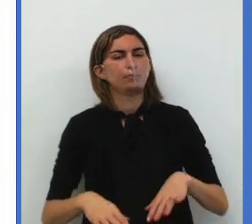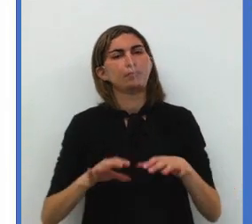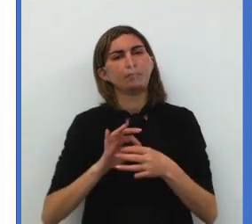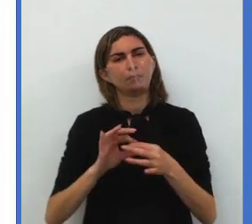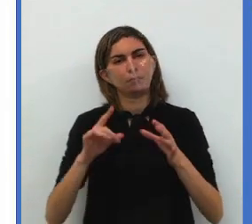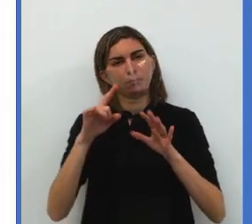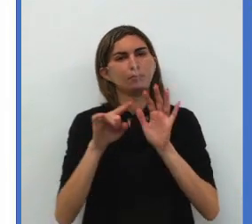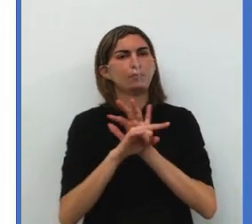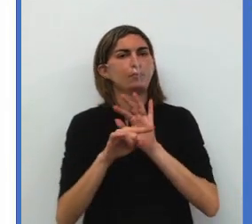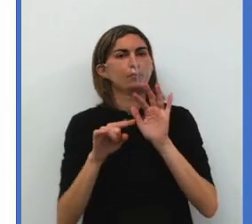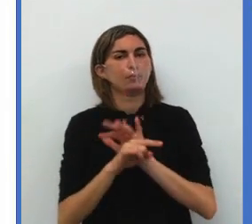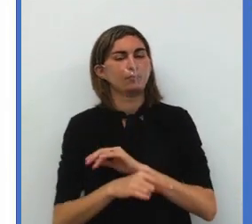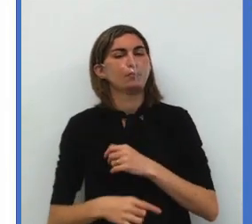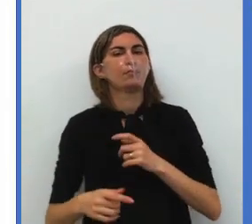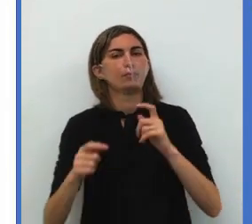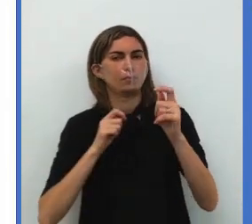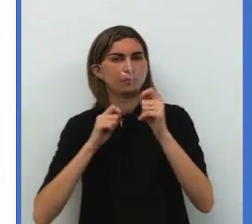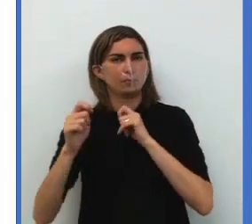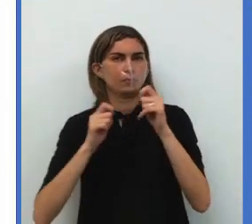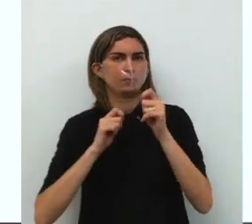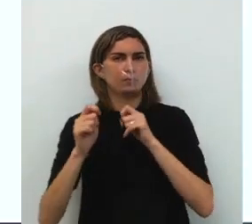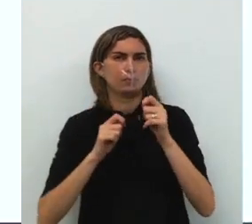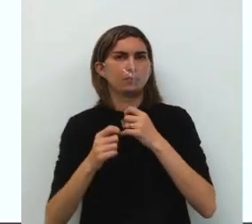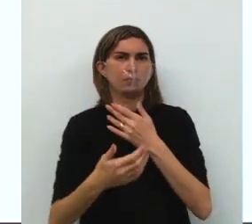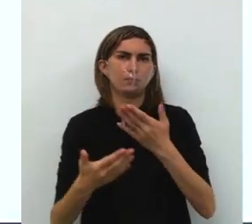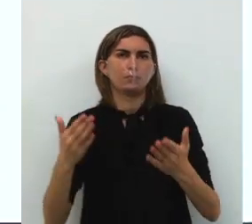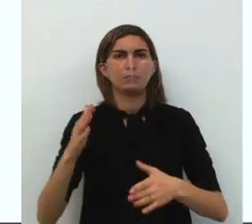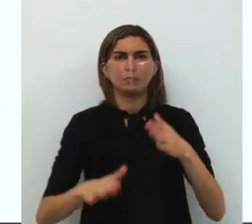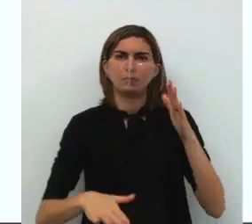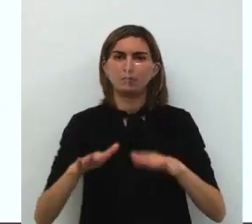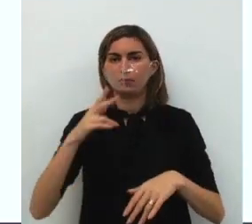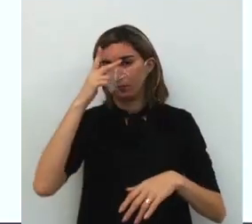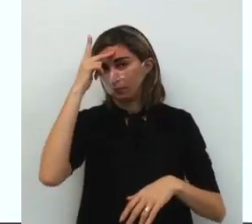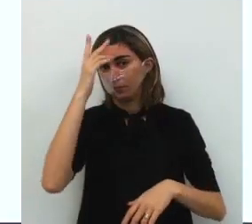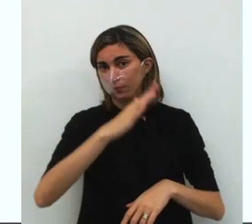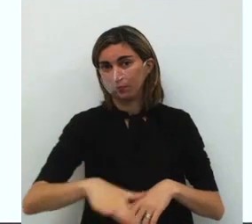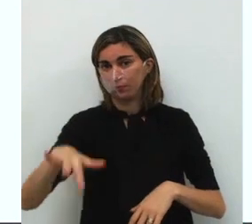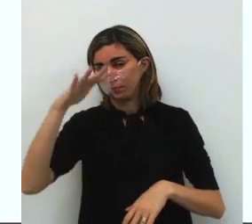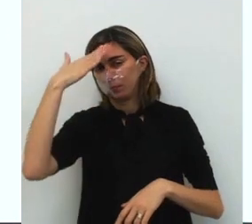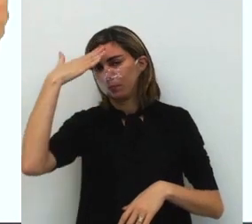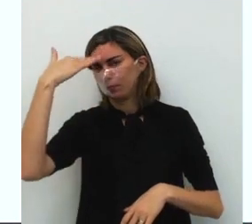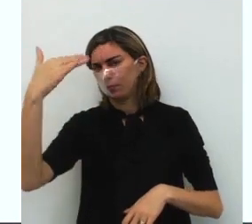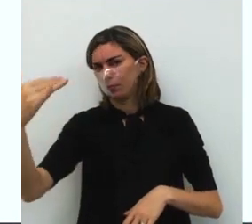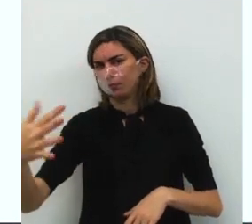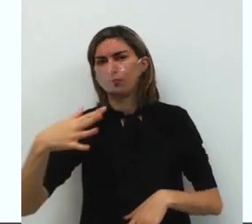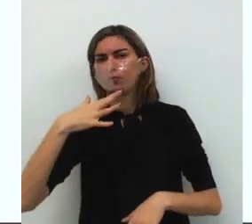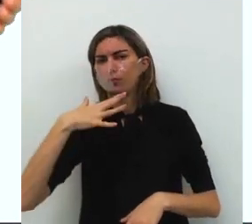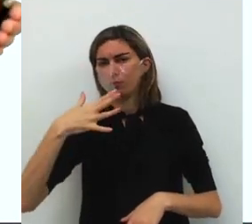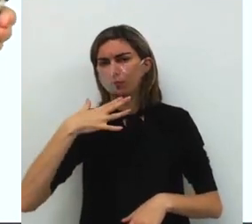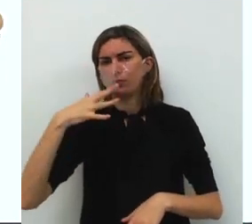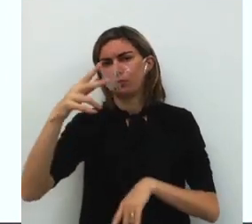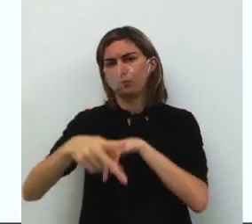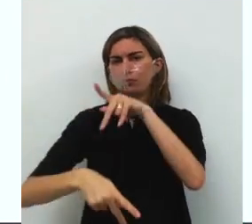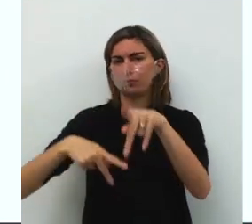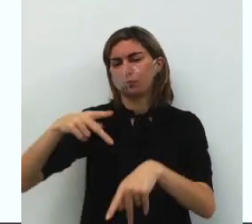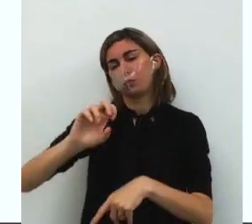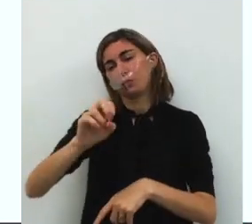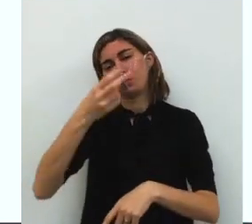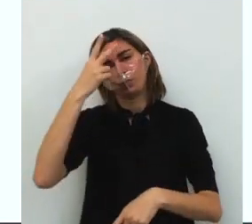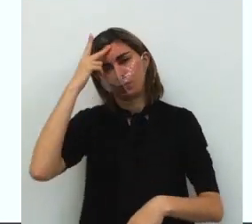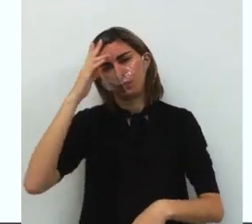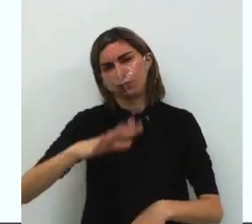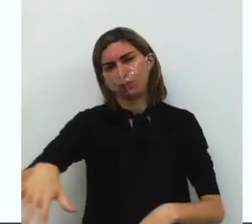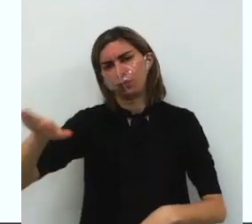bem à vontade, e você vai encontrar o quê? O entrevistado. Geralmente são o quê? Pessoas famosas, muito conhecidas do público, ou